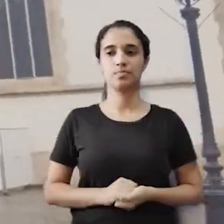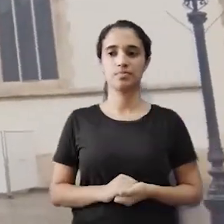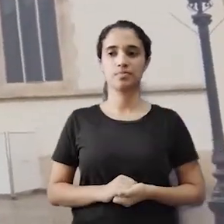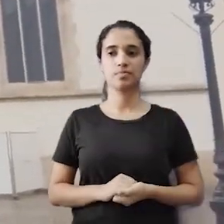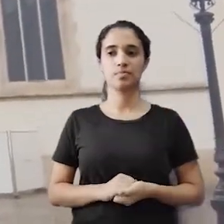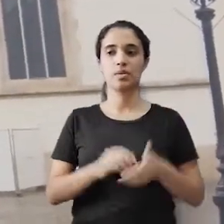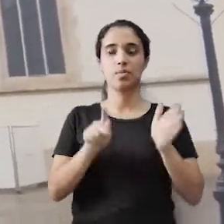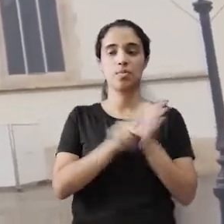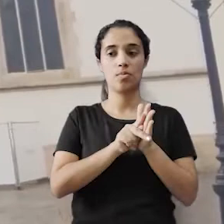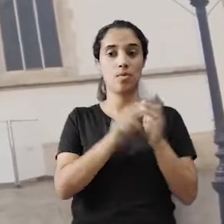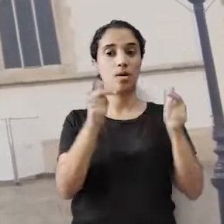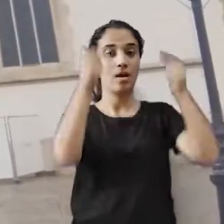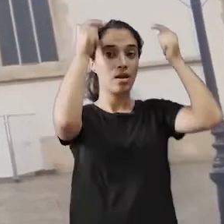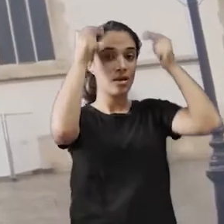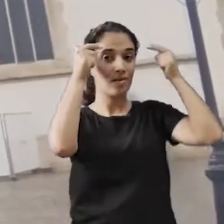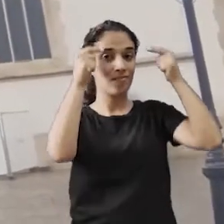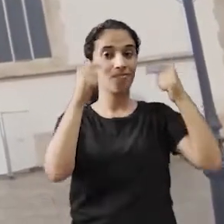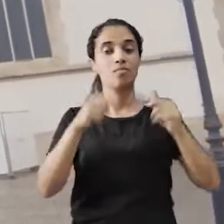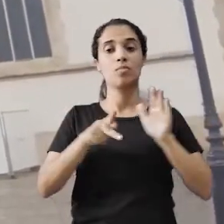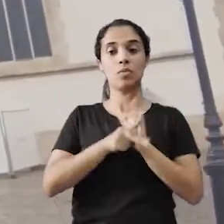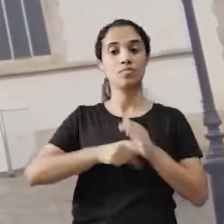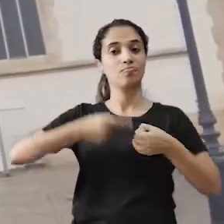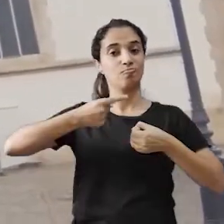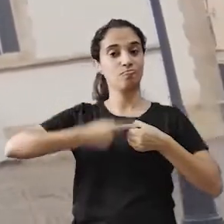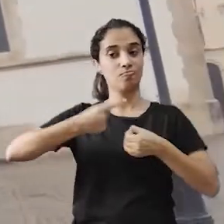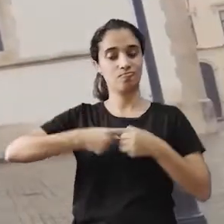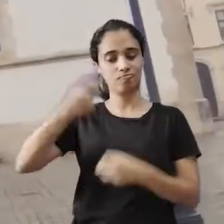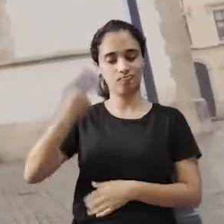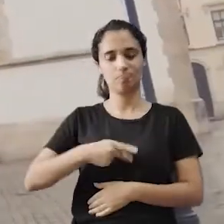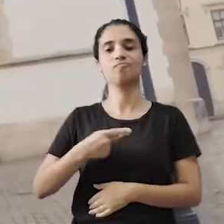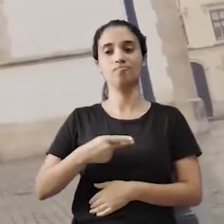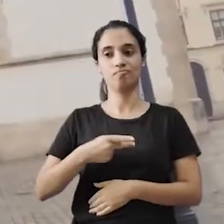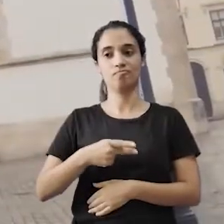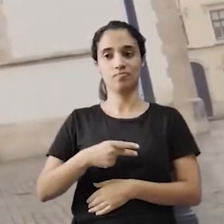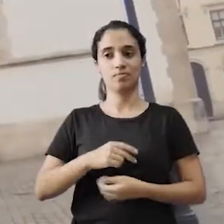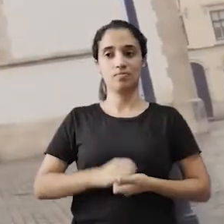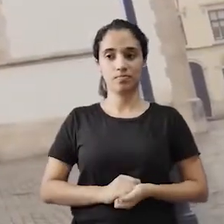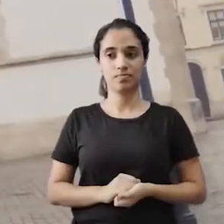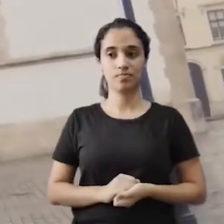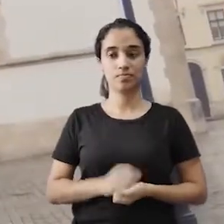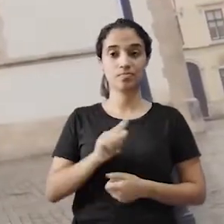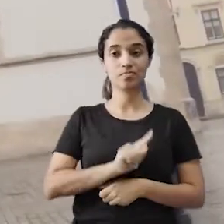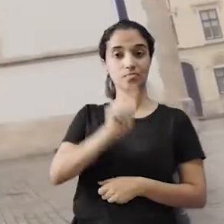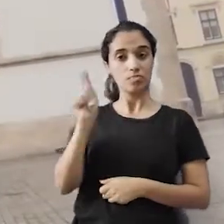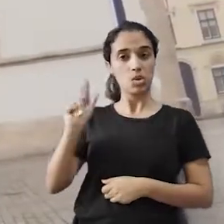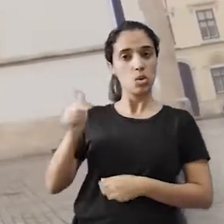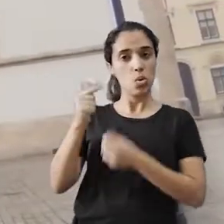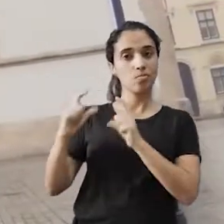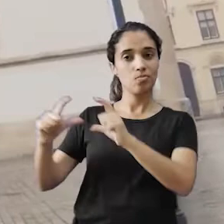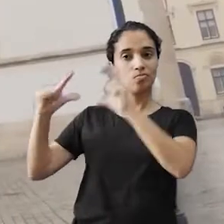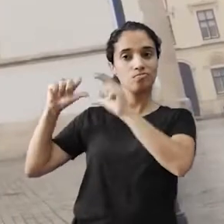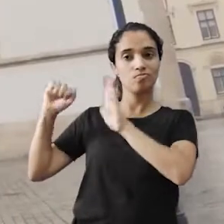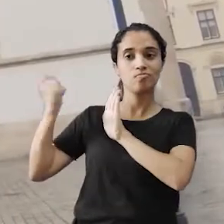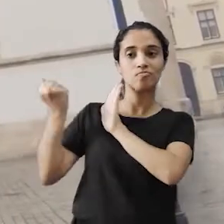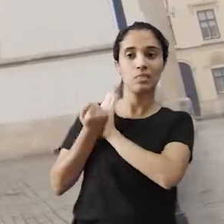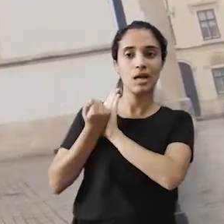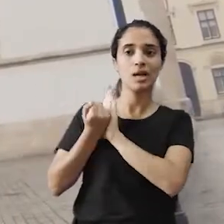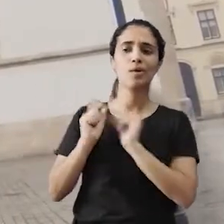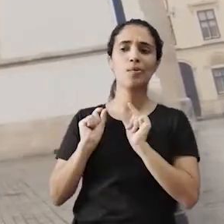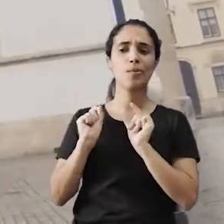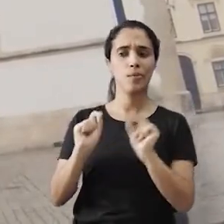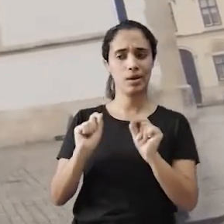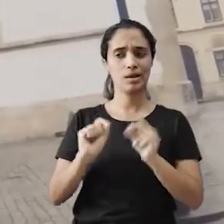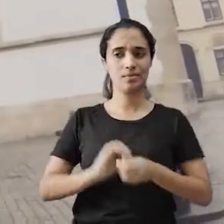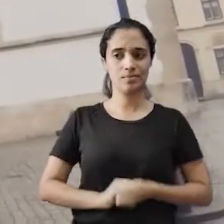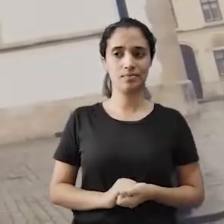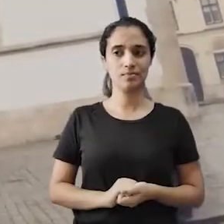do reino de Zagreb. E ele é de Zagreb. E aquele lá, ele